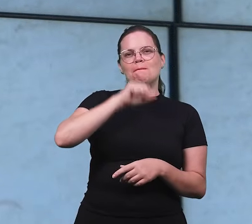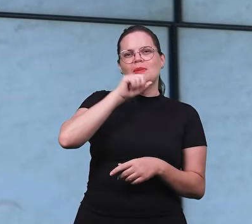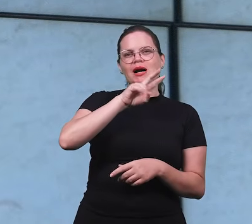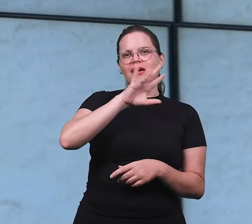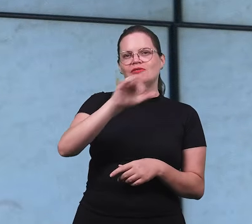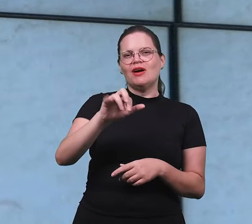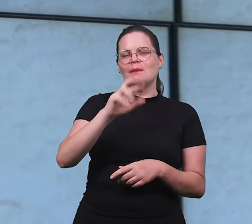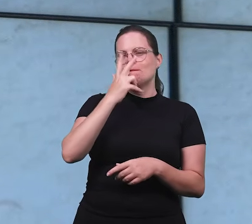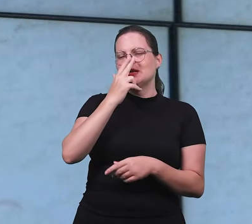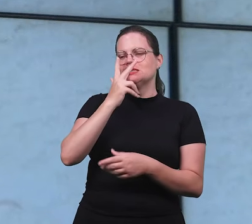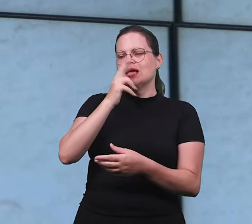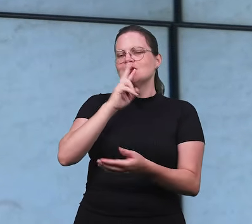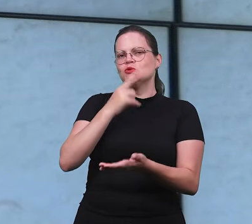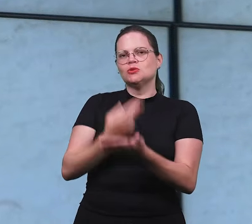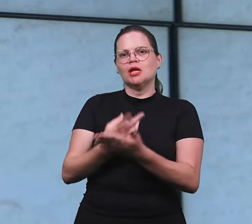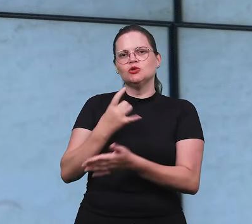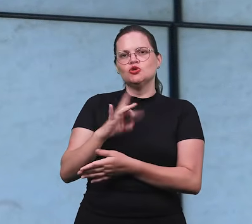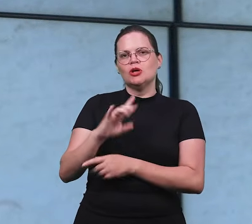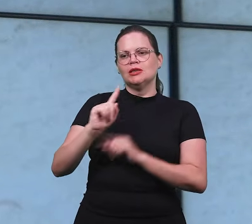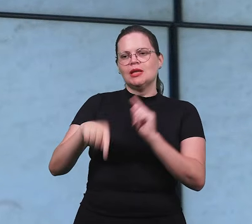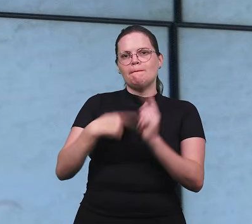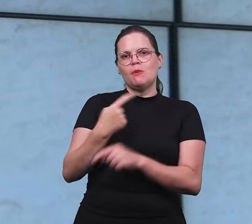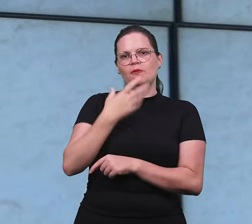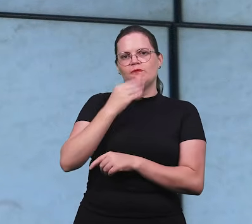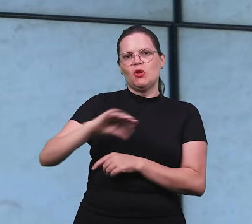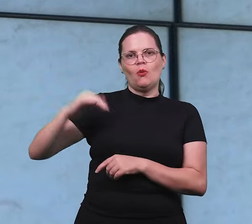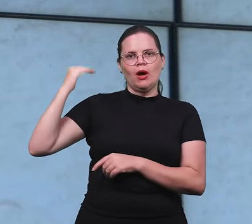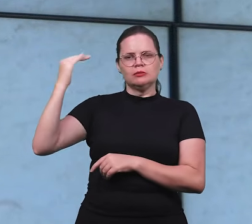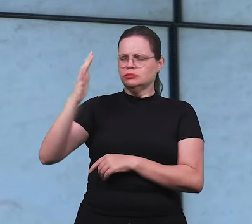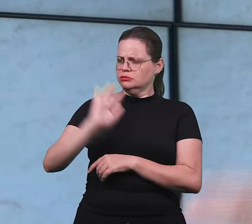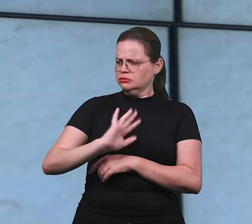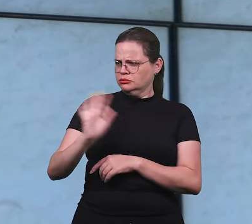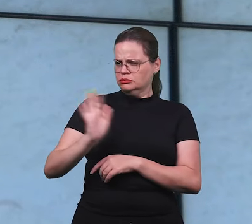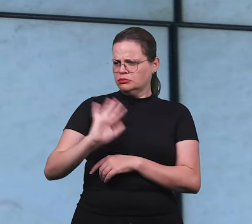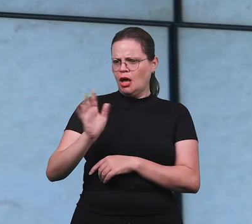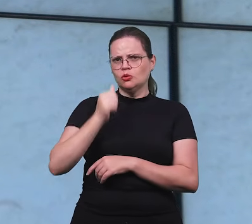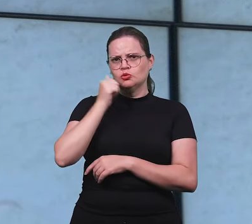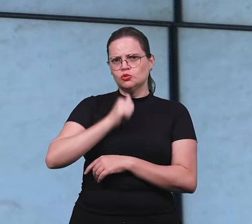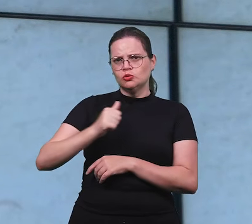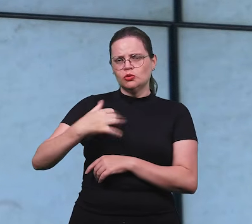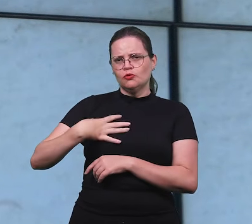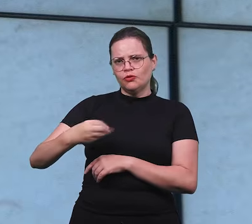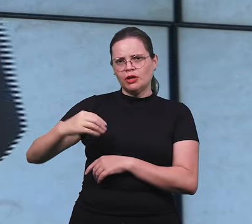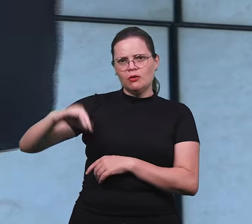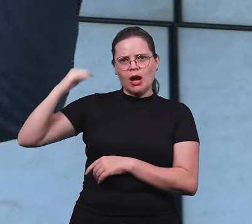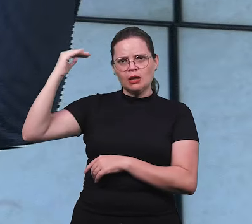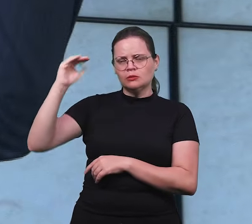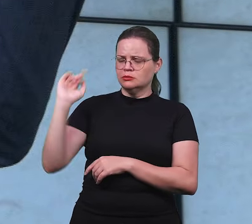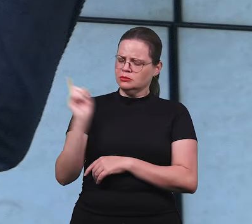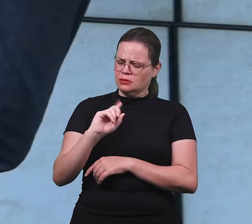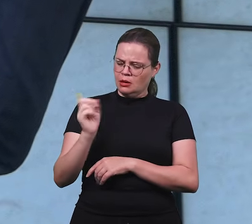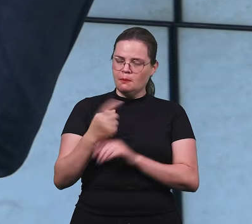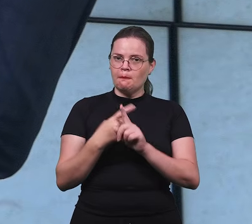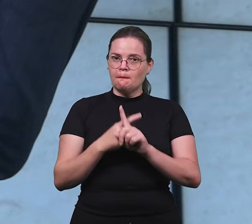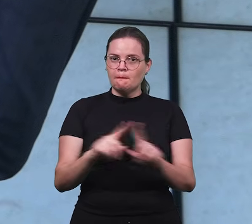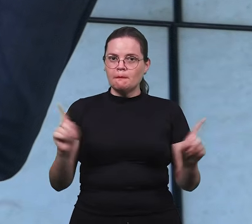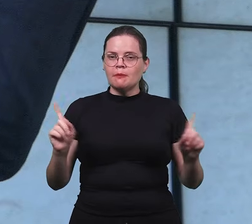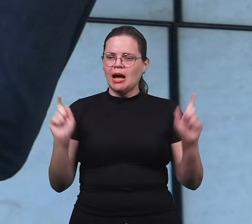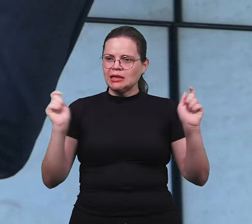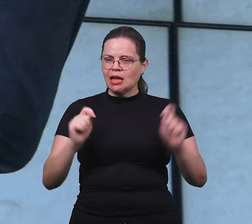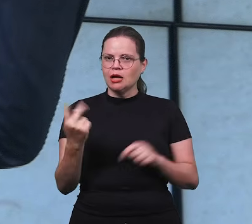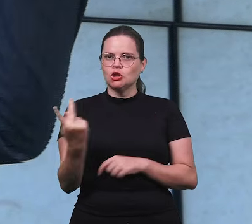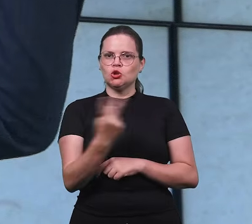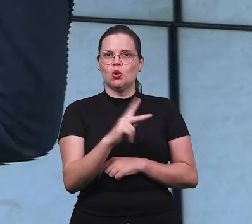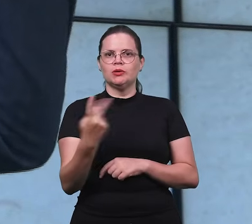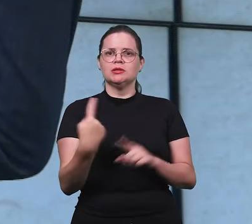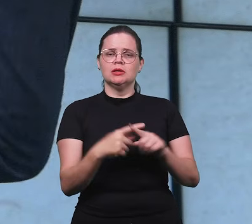mãe tem a parte dela que vai dar frutos e vai dar sustentação aos pequenos, mas vai dar ao seu esposo também,